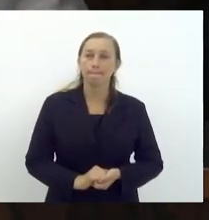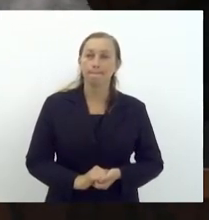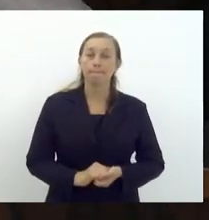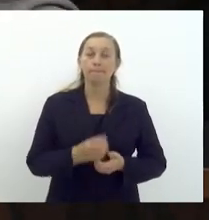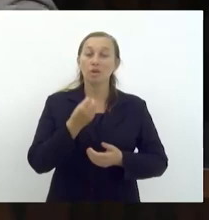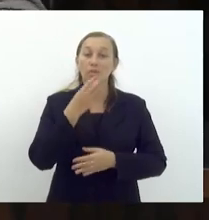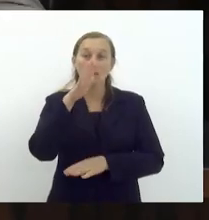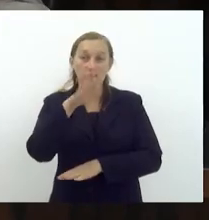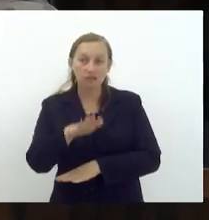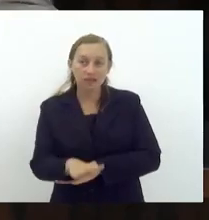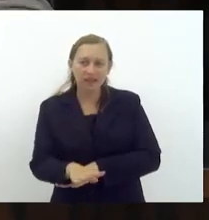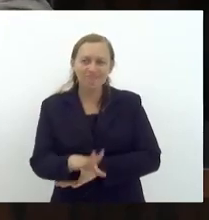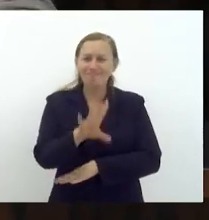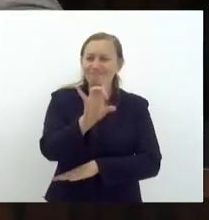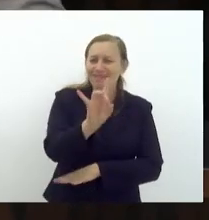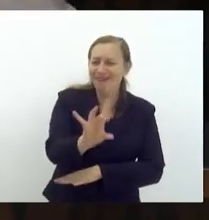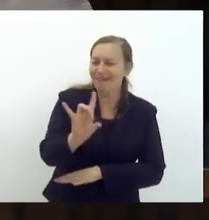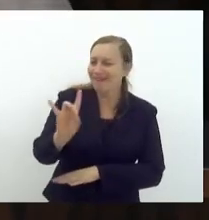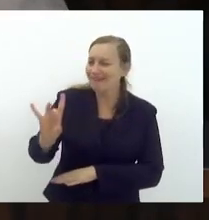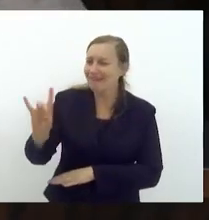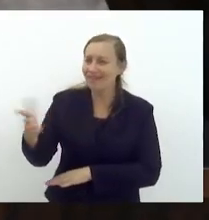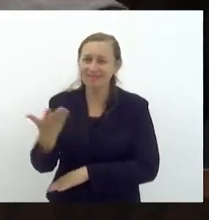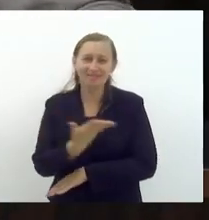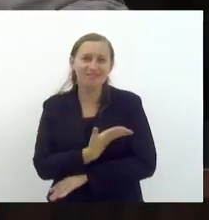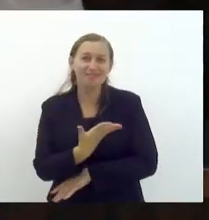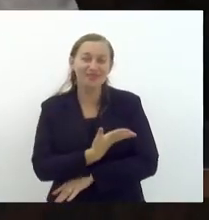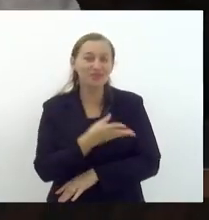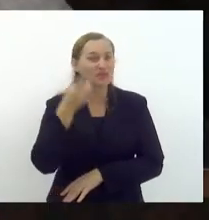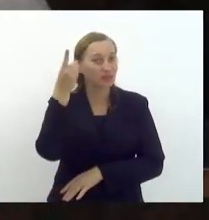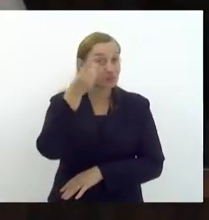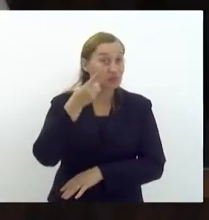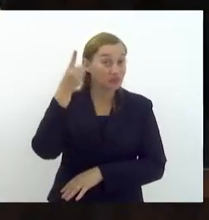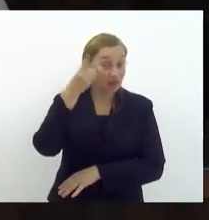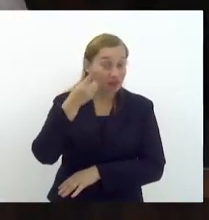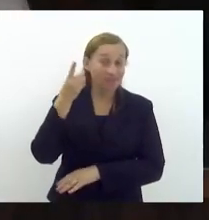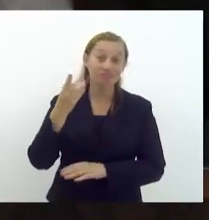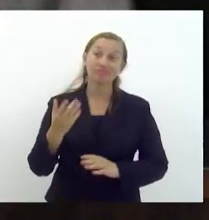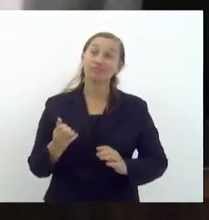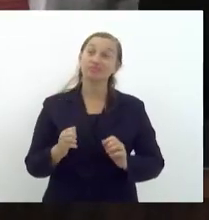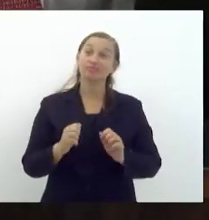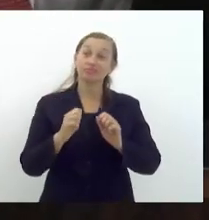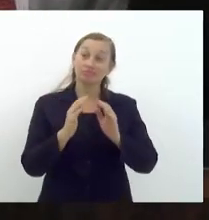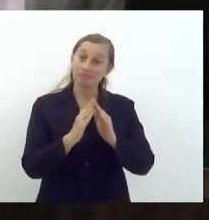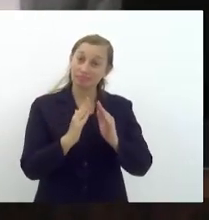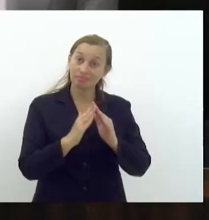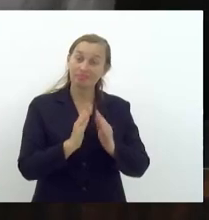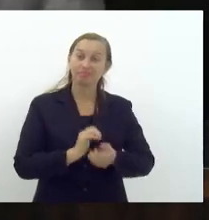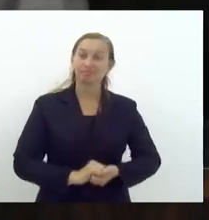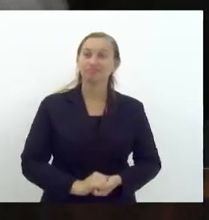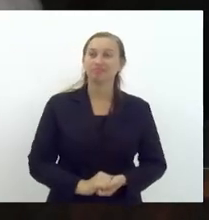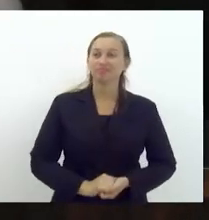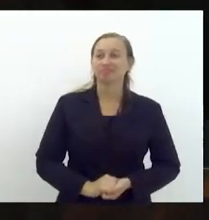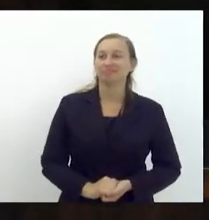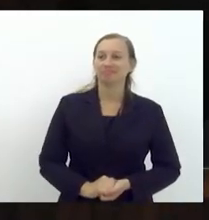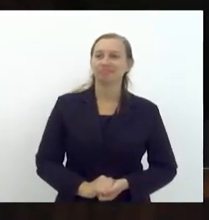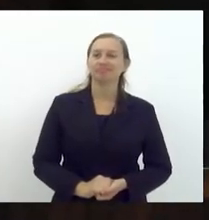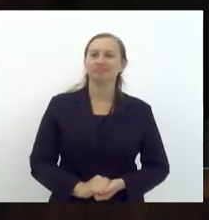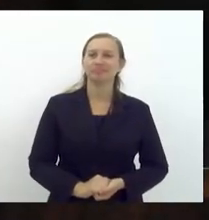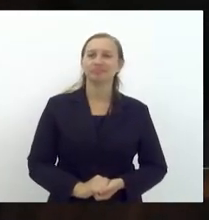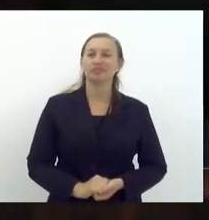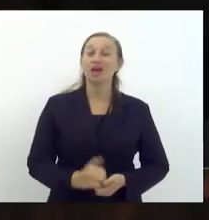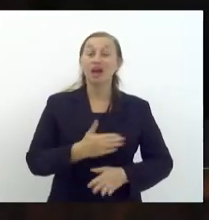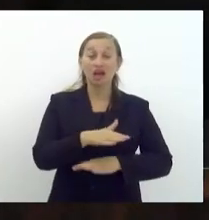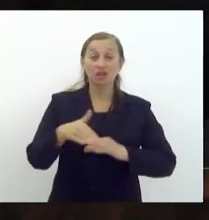de dar uma boa tarde a cada colega Deputado desta casa público